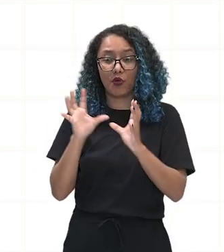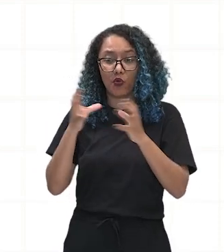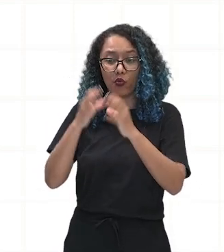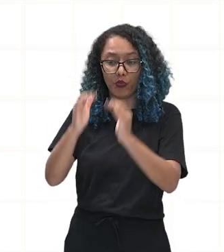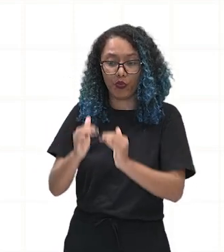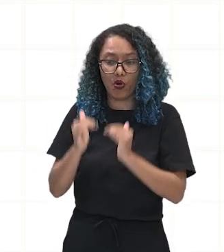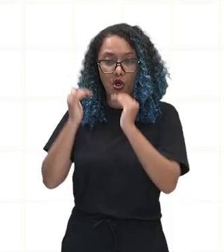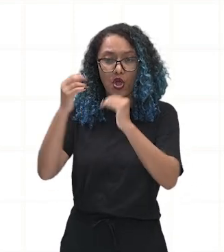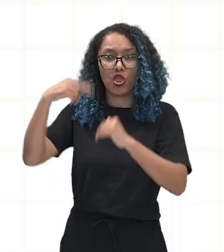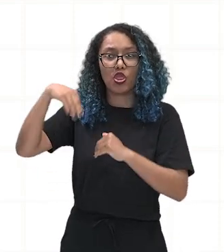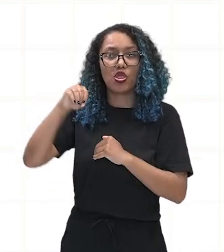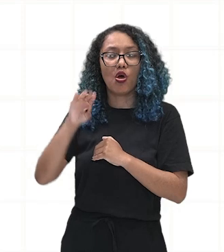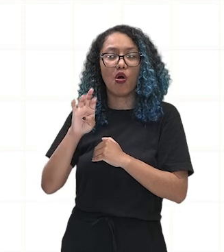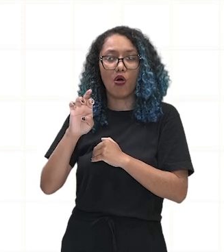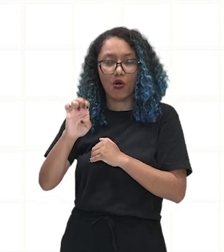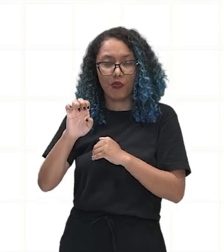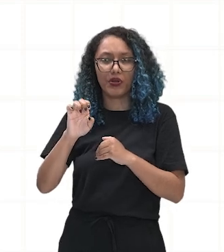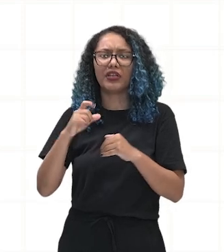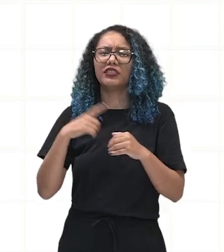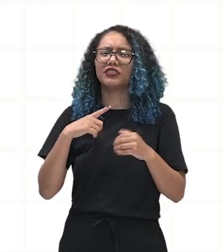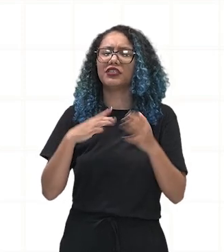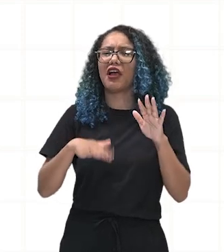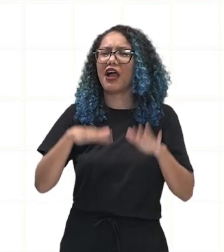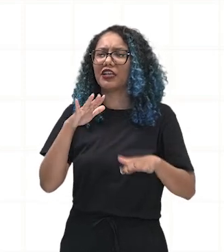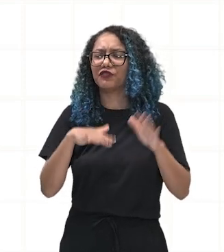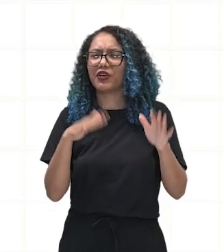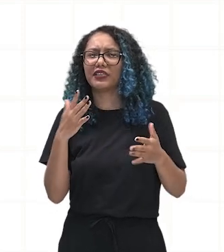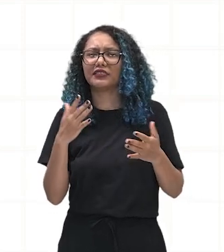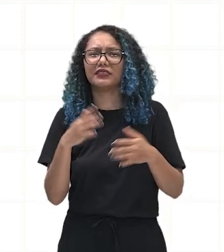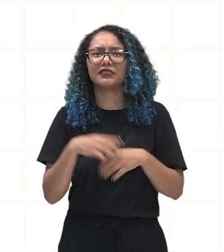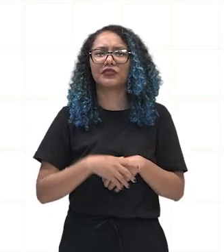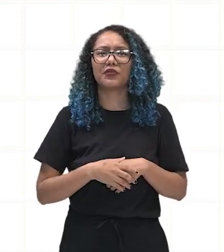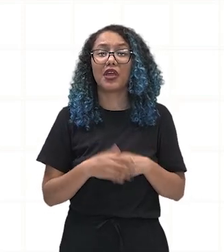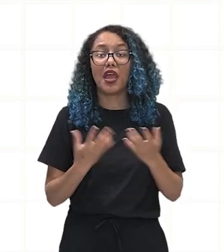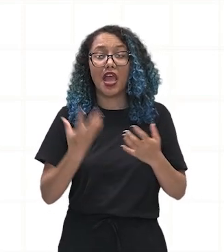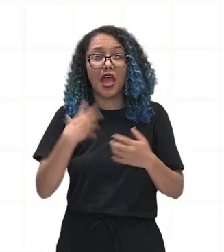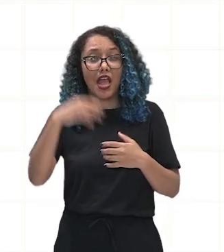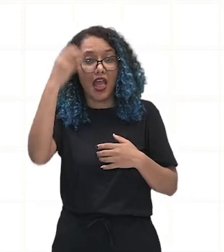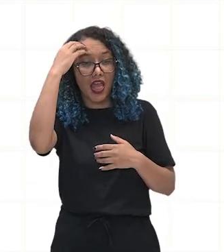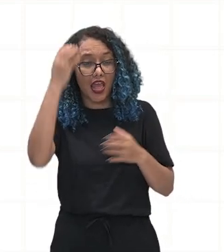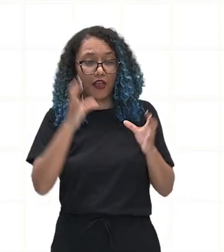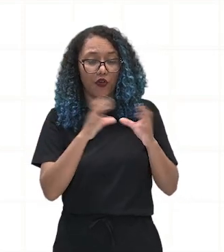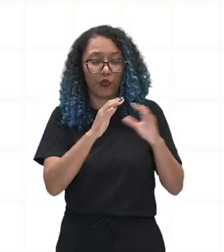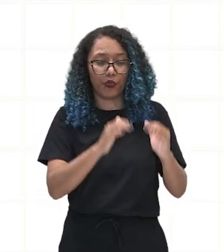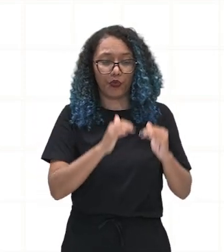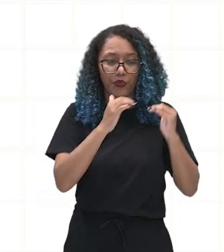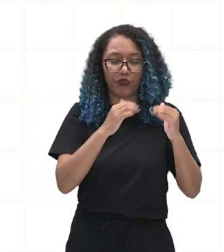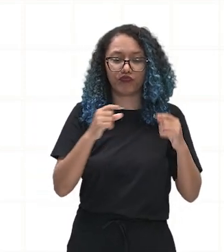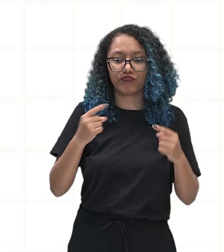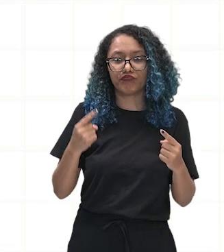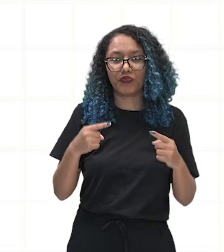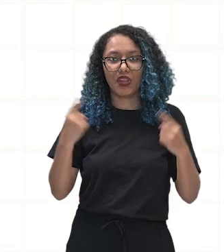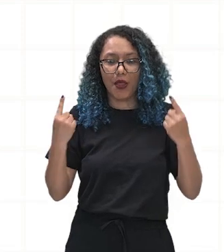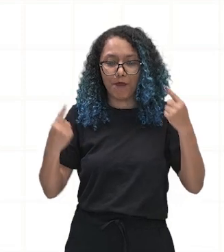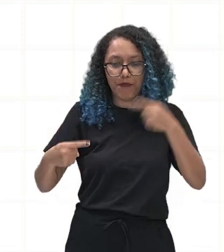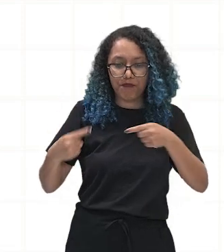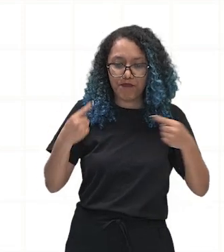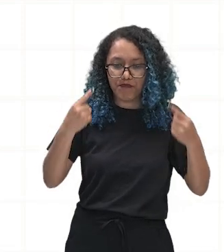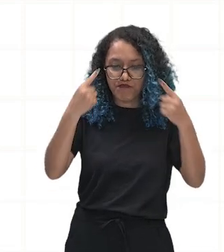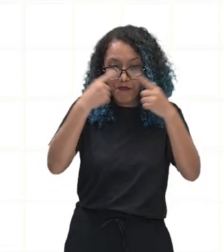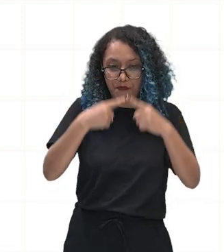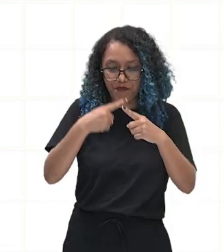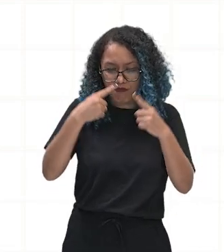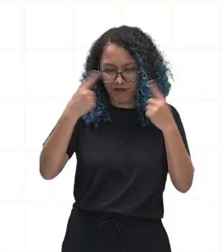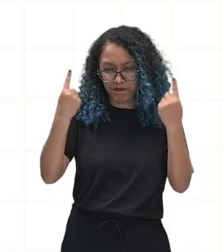uma certa disputa em um determinado momento para ver quem podia mais, se era o rei, se era a nobreza, então muita coisa vai ser construída